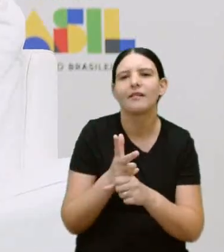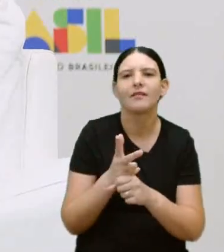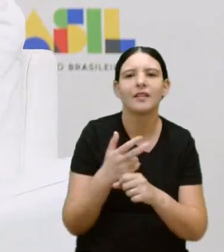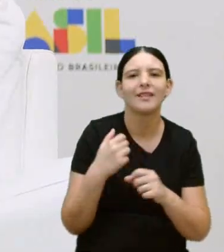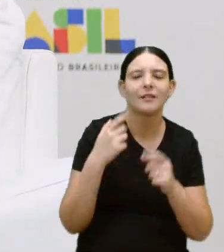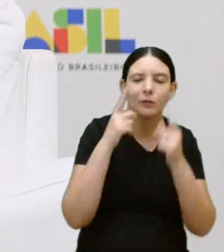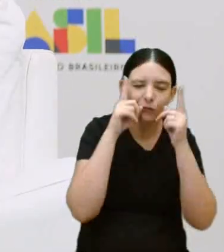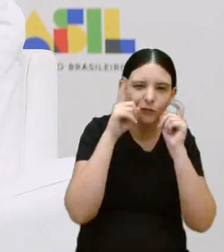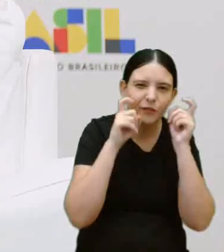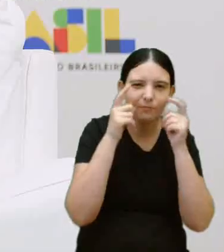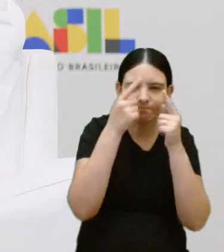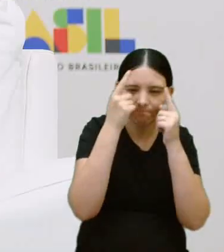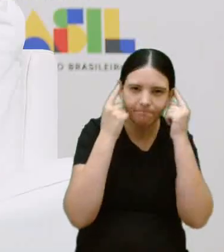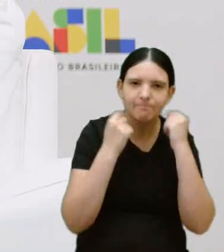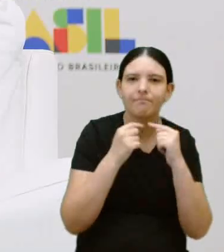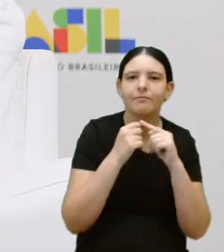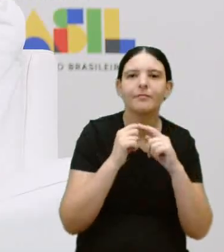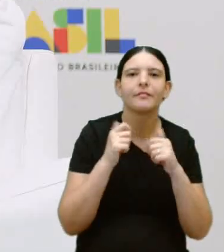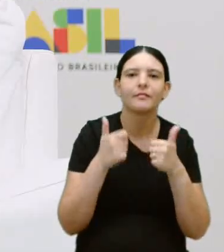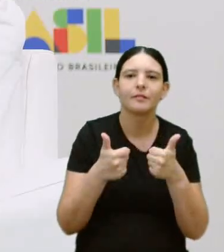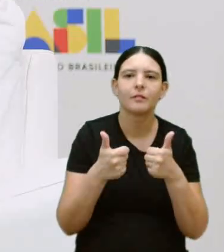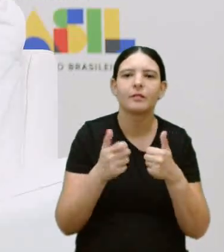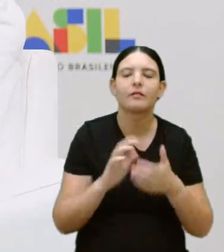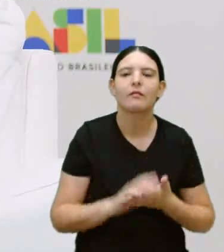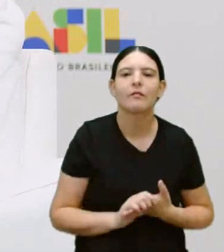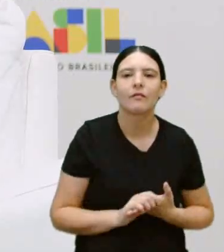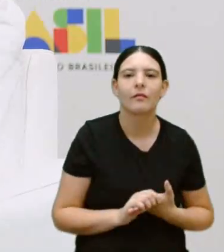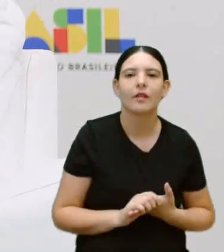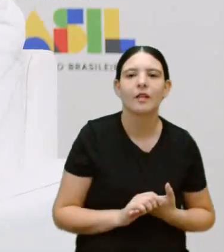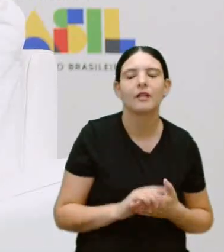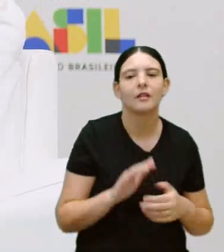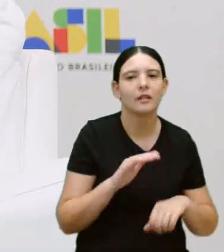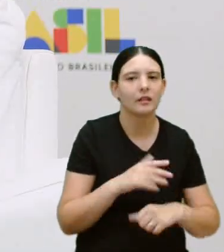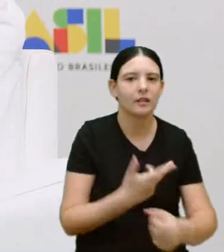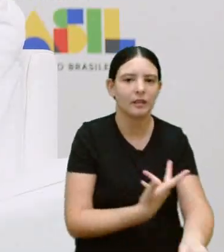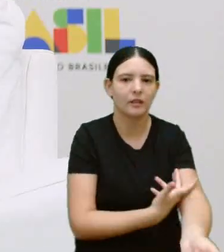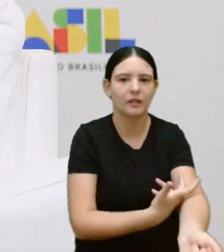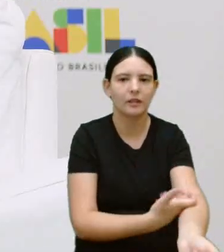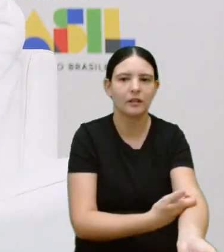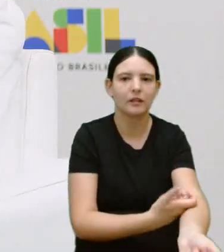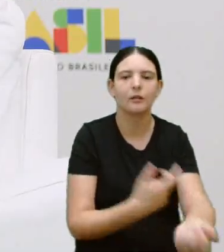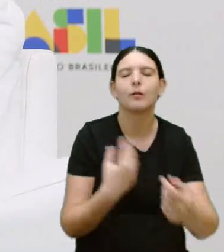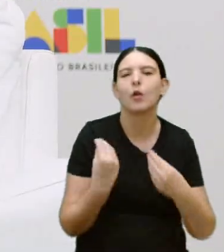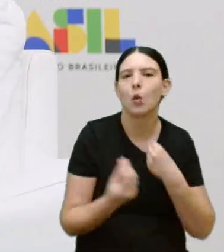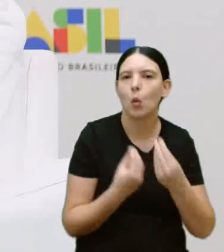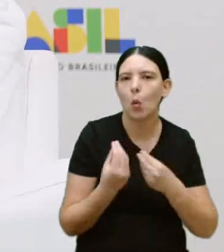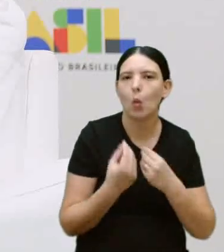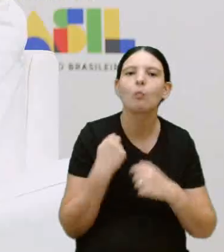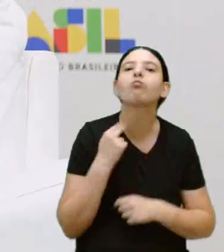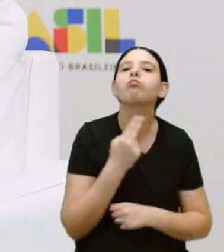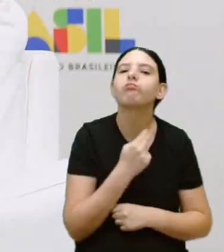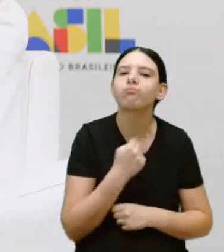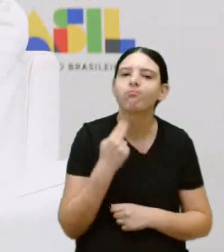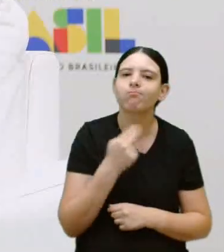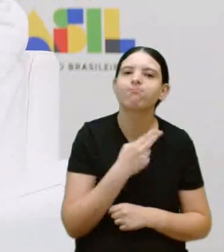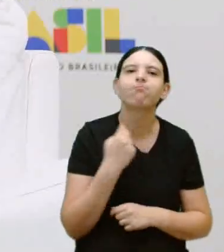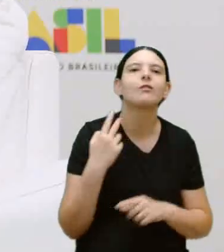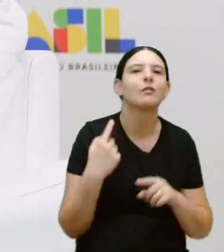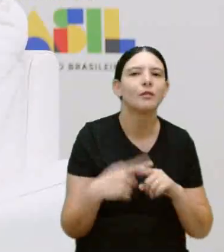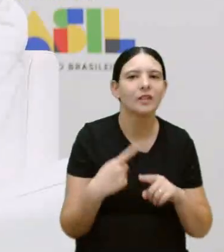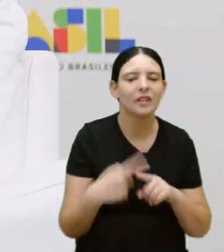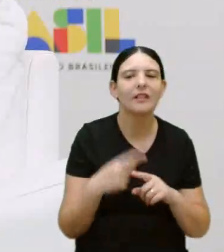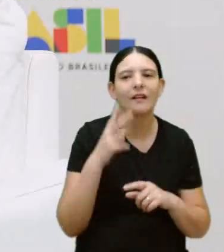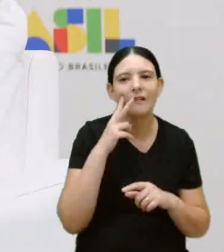falando, tá? Faz exame, vê como tá as taxas hormonais. A gente consegue perceber que isso